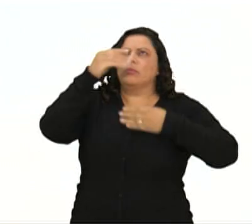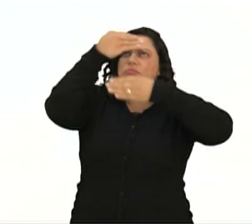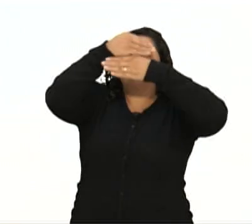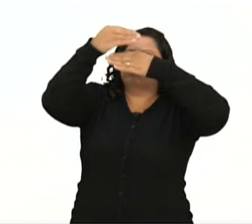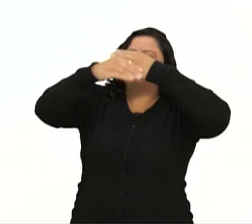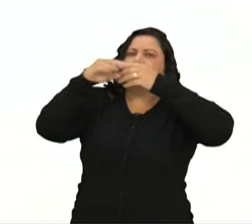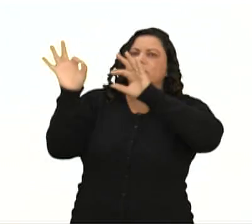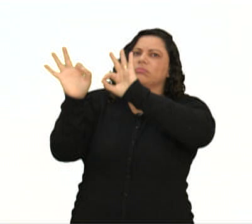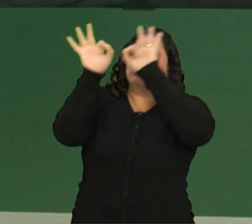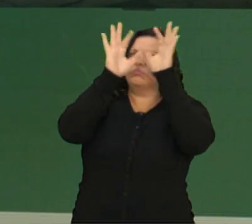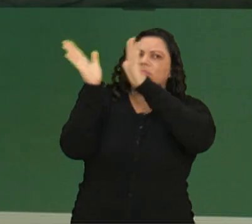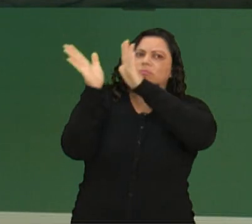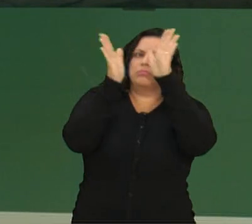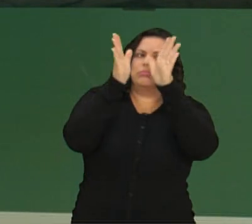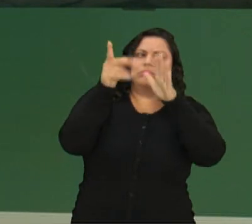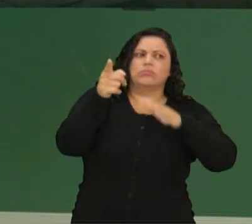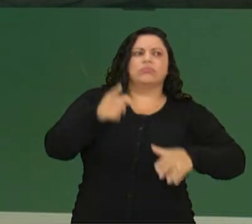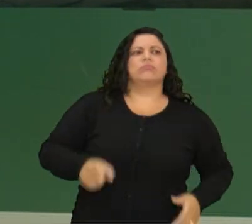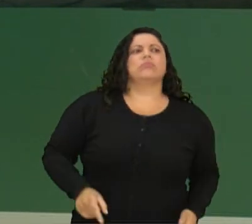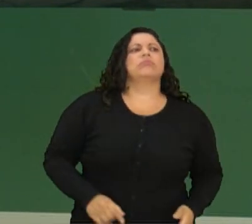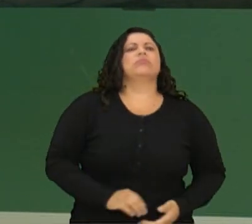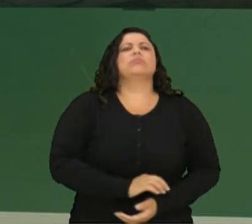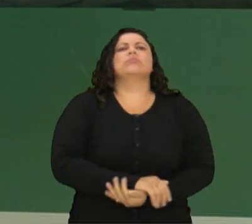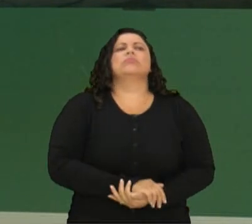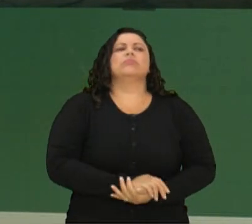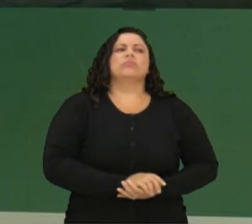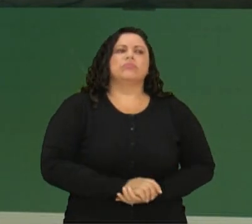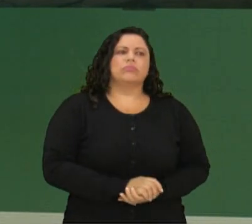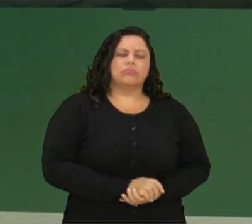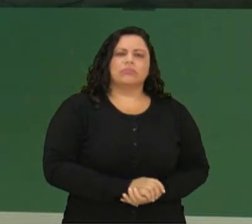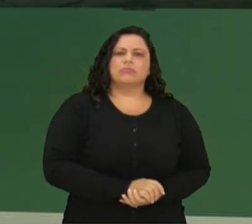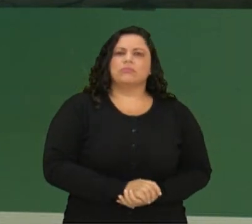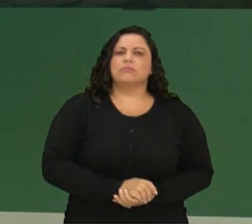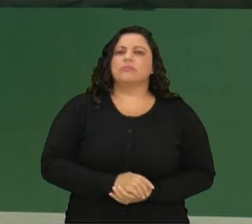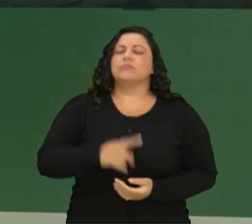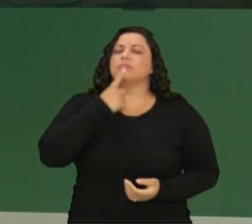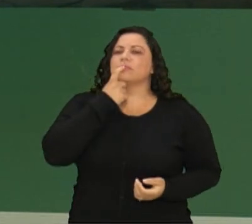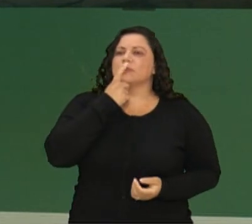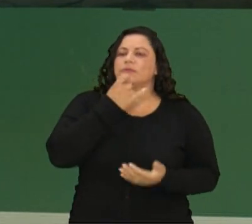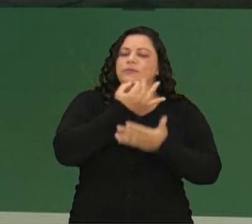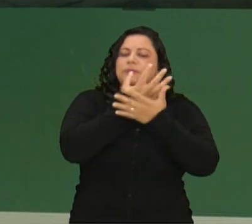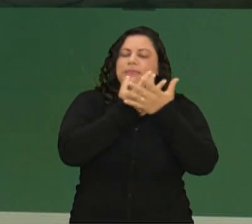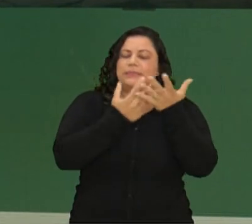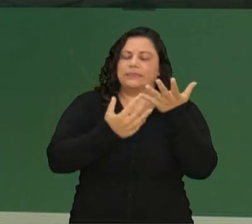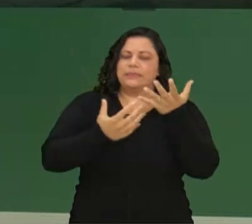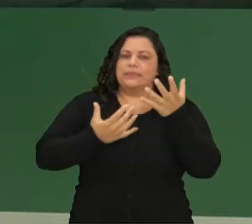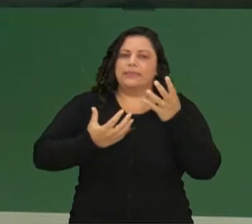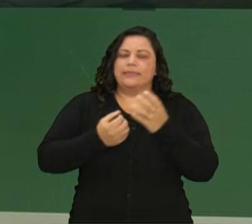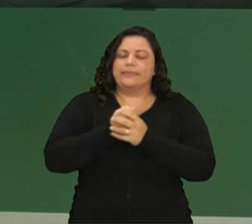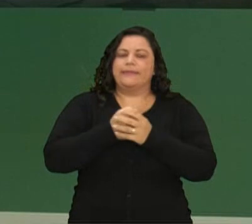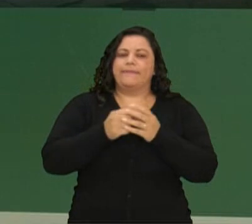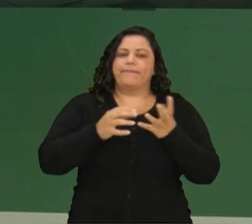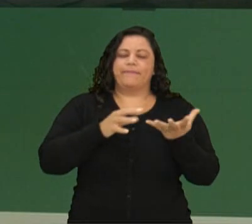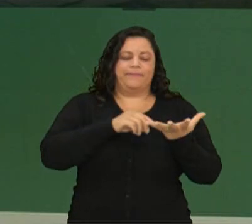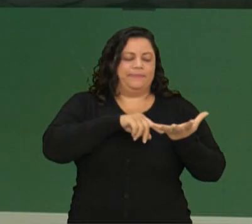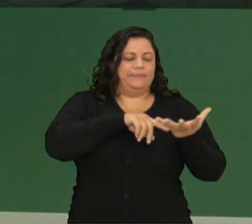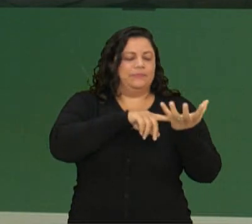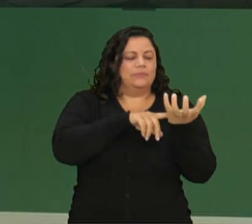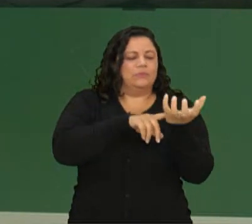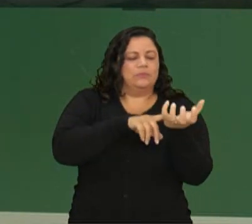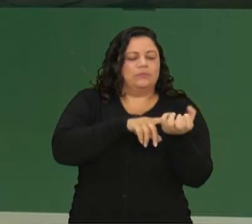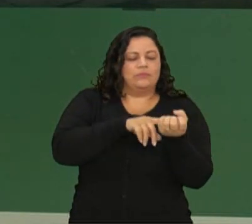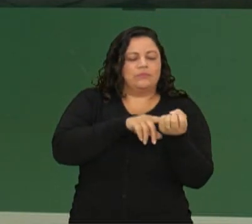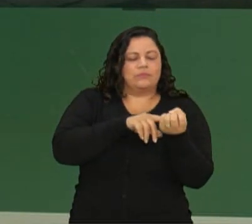GIF aqui, nós temos o sangue entrando nos átrios quando o coração está relaxado. Então, se